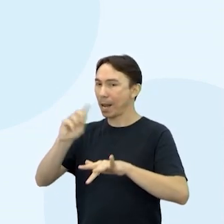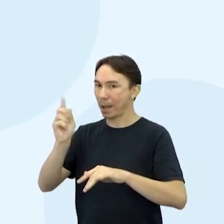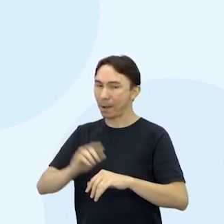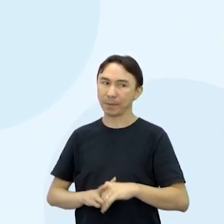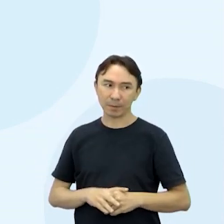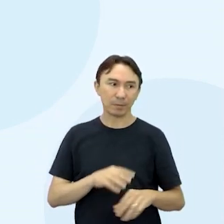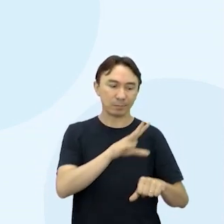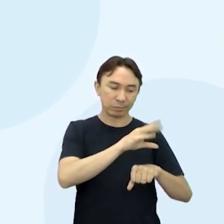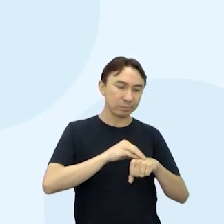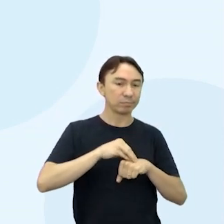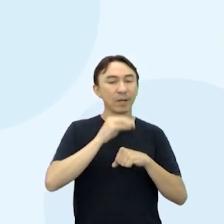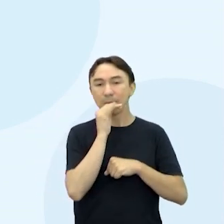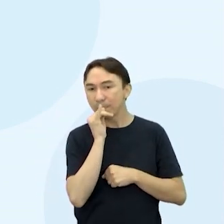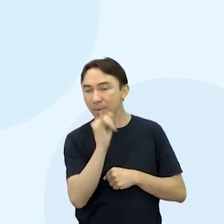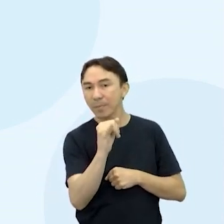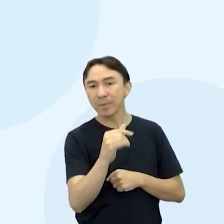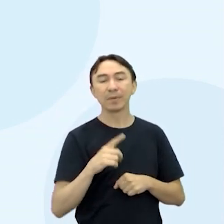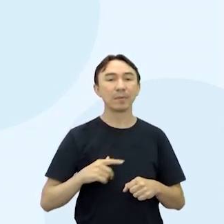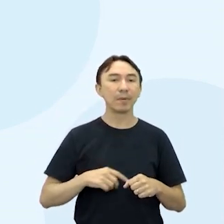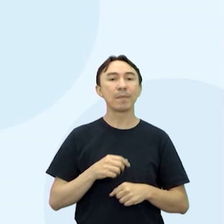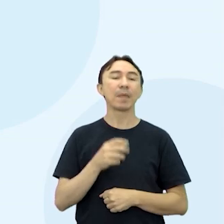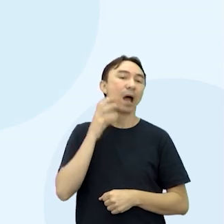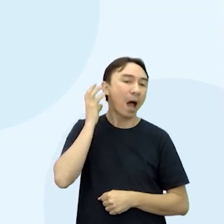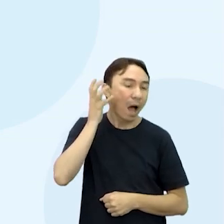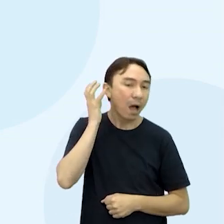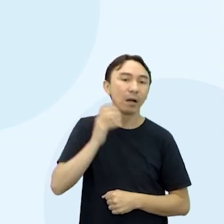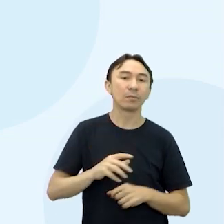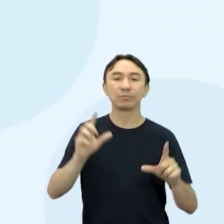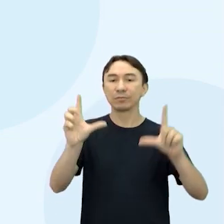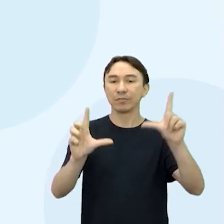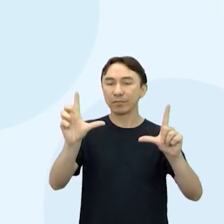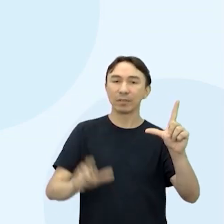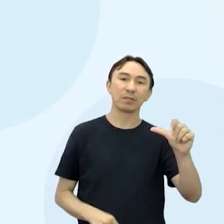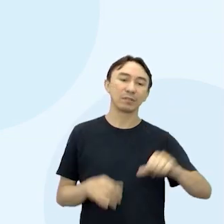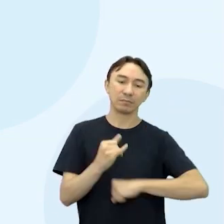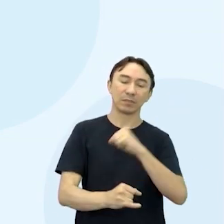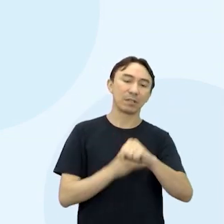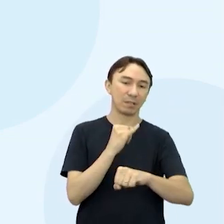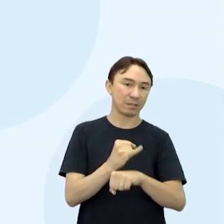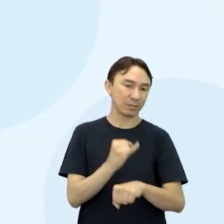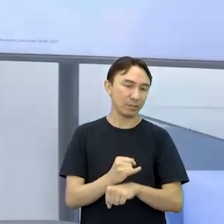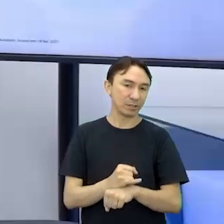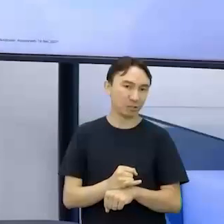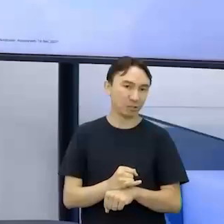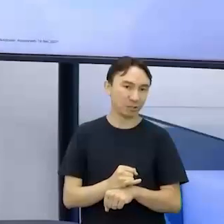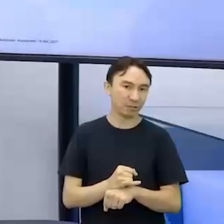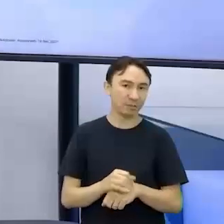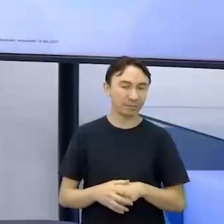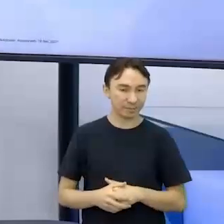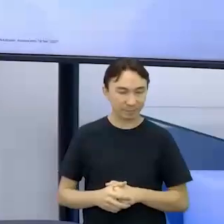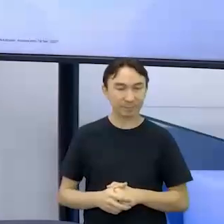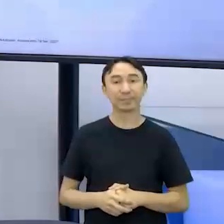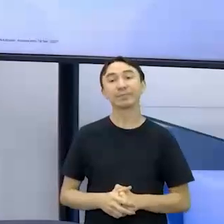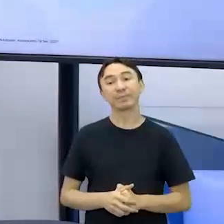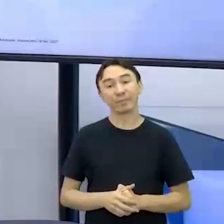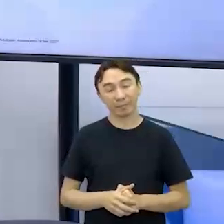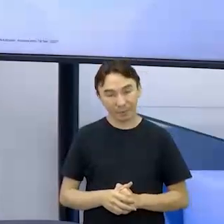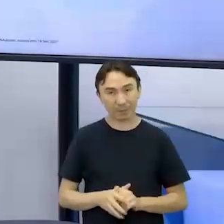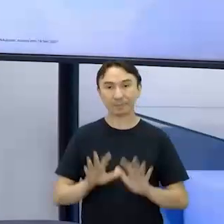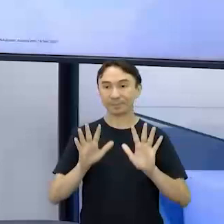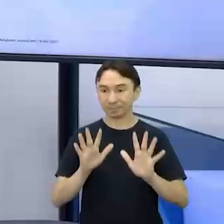rádios, TVs, websites, a chamada comunicação social. Vem para mim, por favor, o que